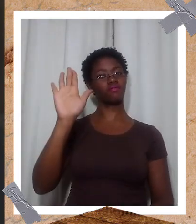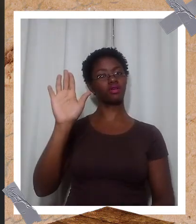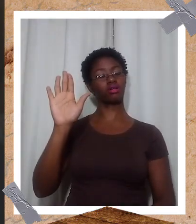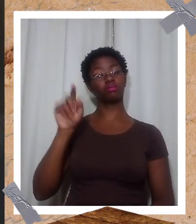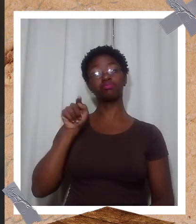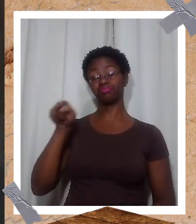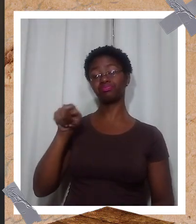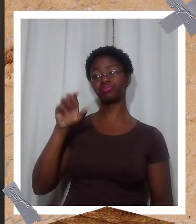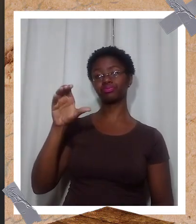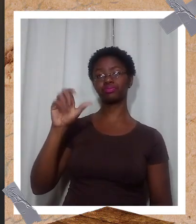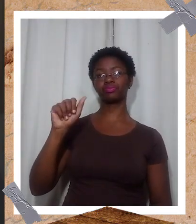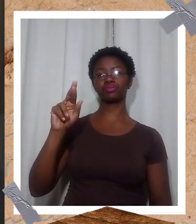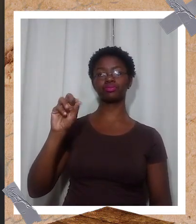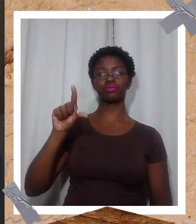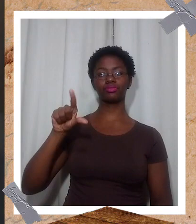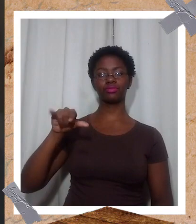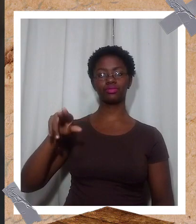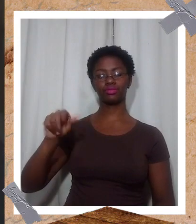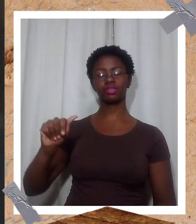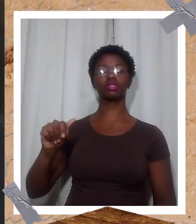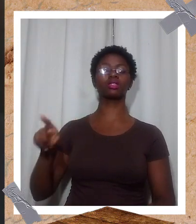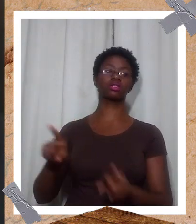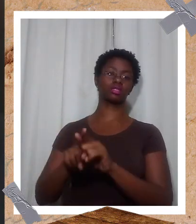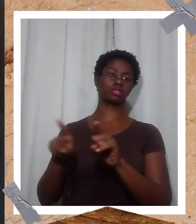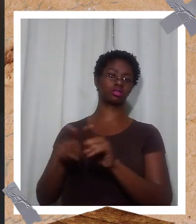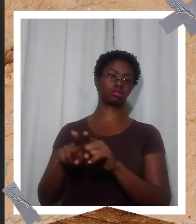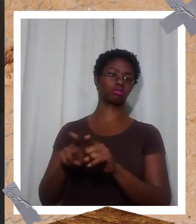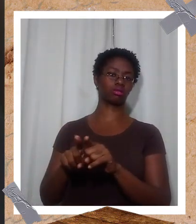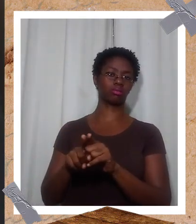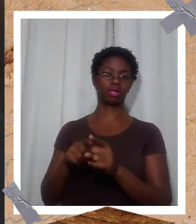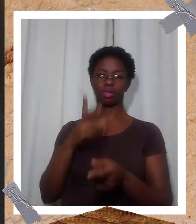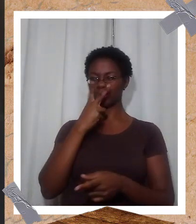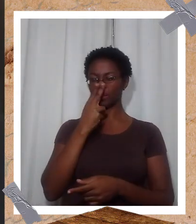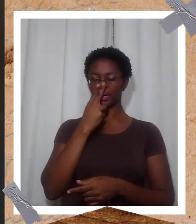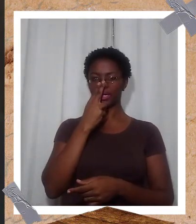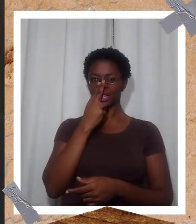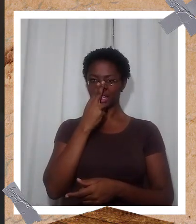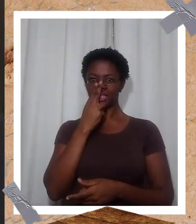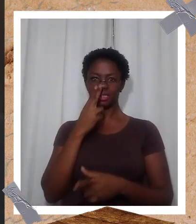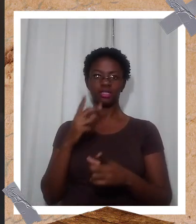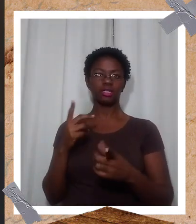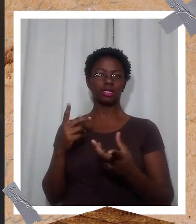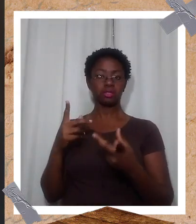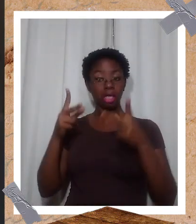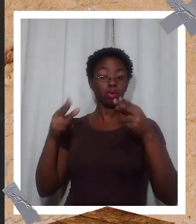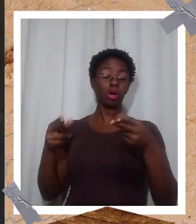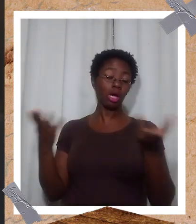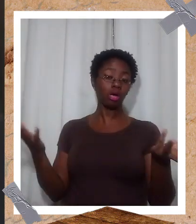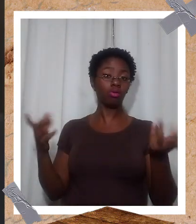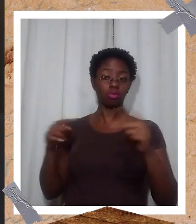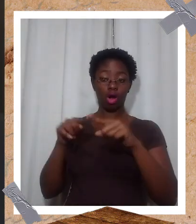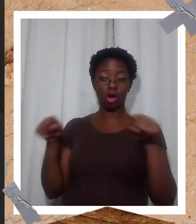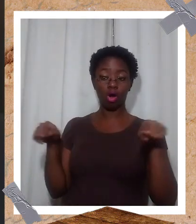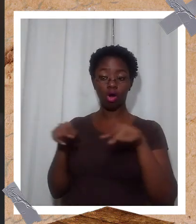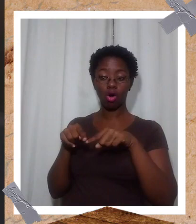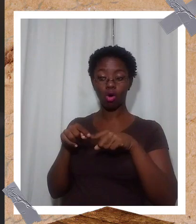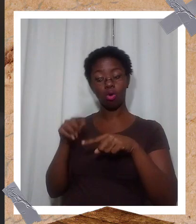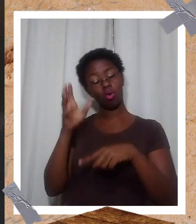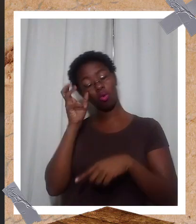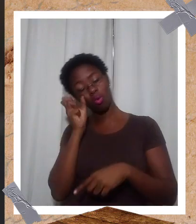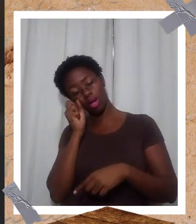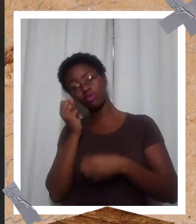Carolina, ela fez brilhantemente isso no Quarto de Despejo, né? Ela relatou que